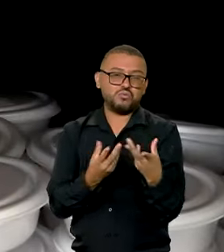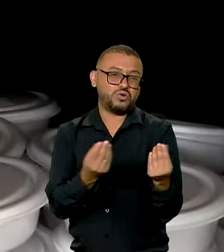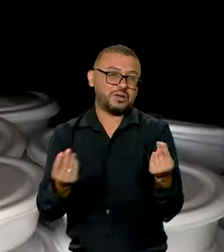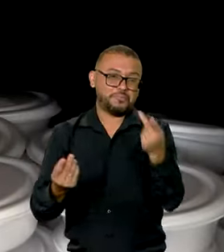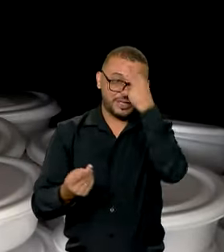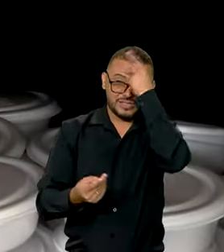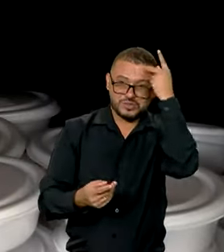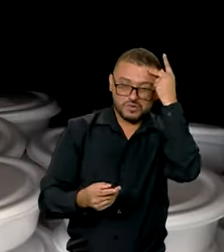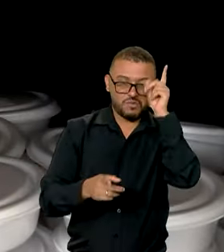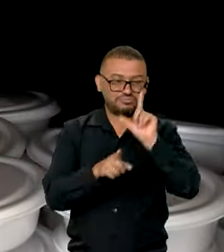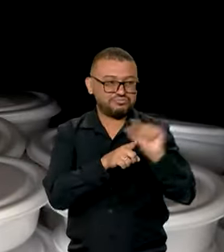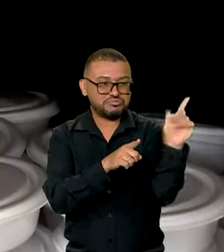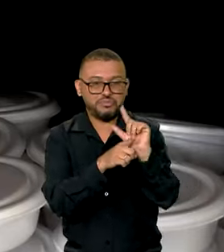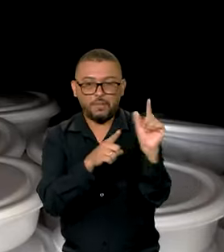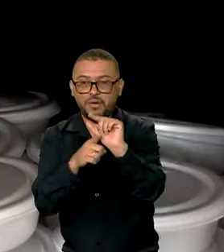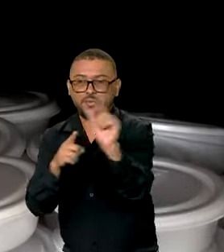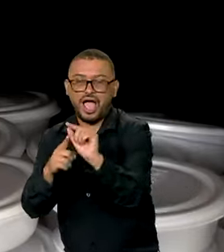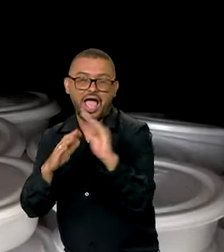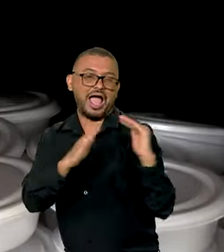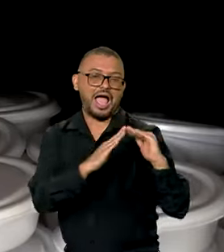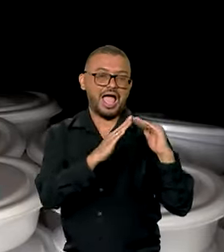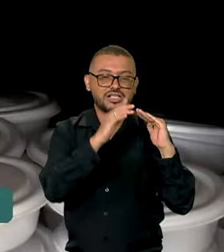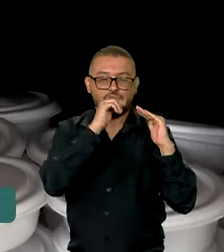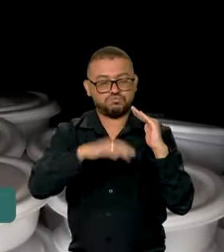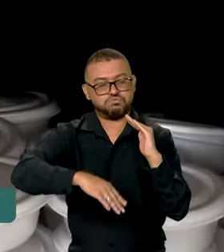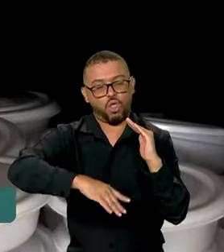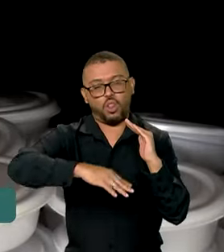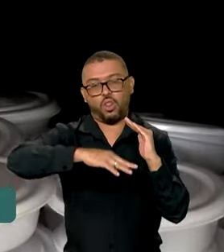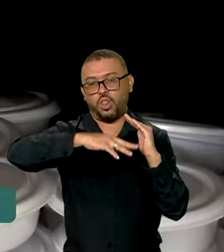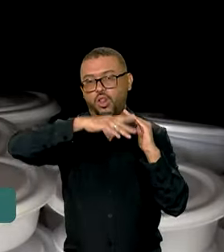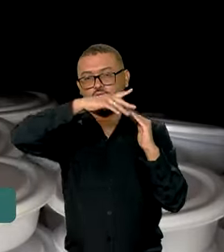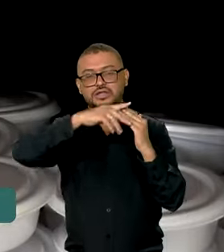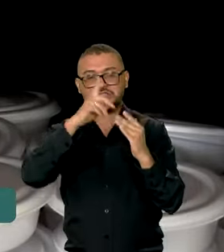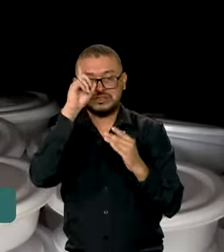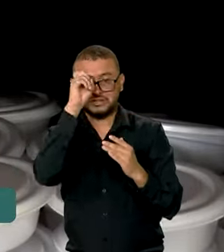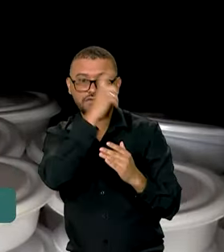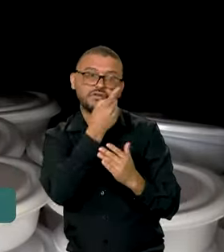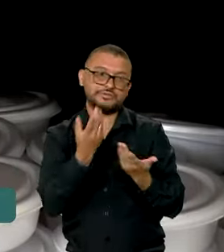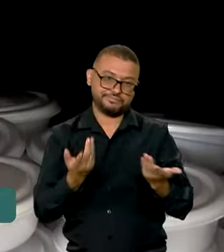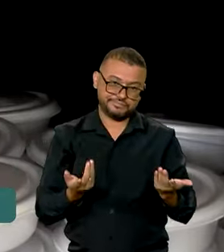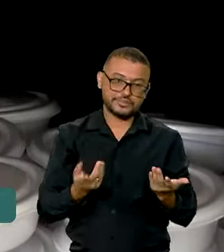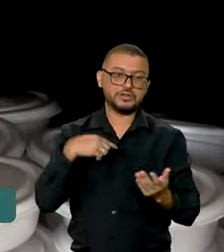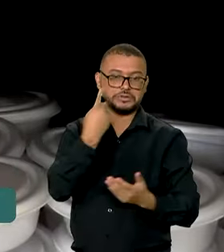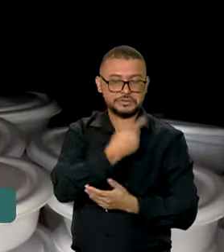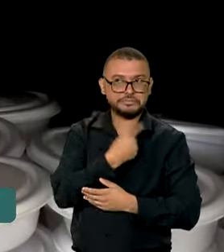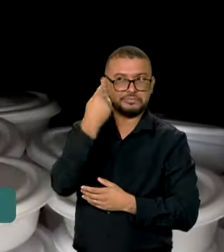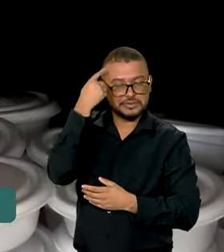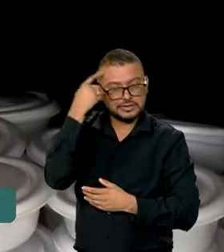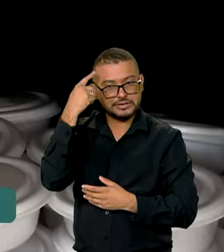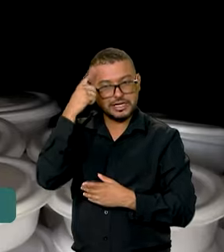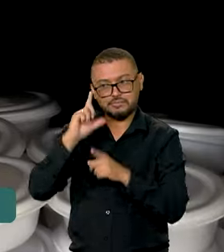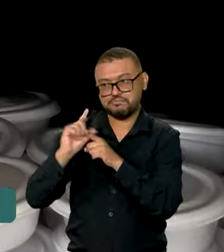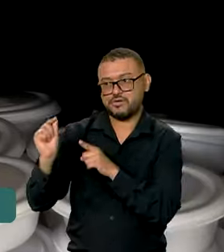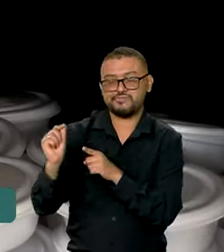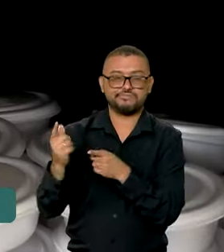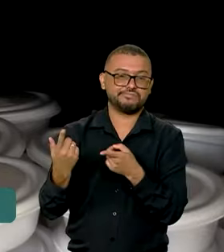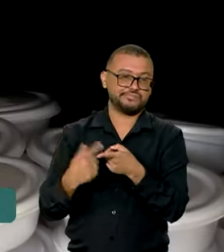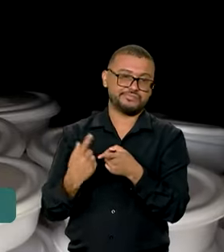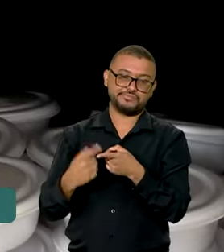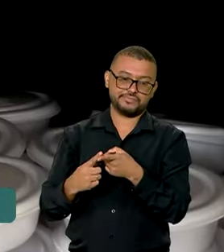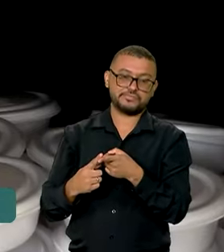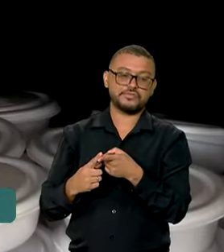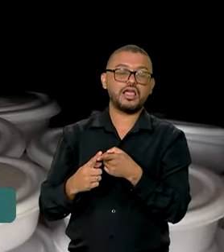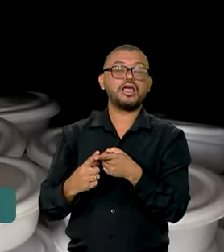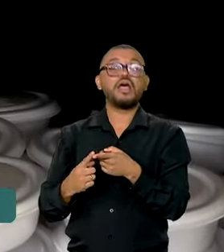sair, porque as casas foram, né, tudo inundadas, e a gente teve que sair, porque...